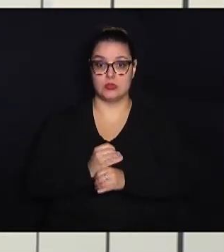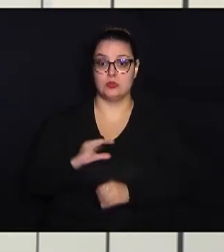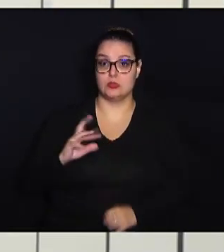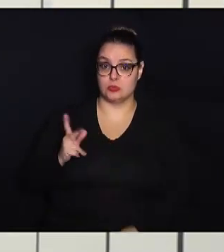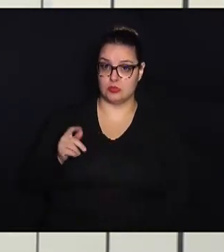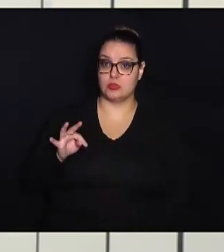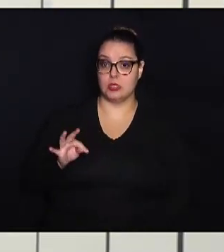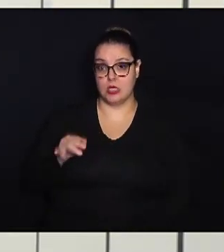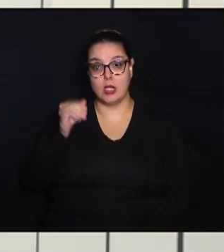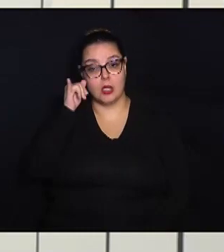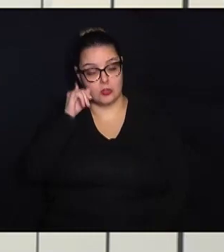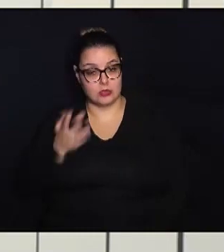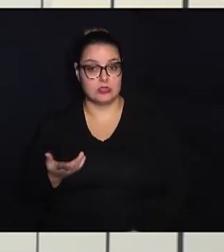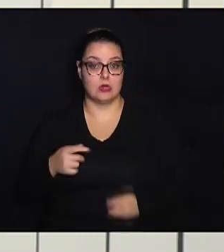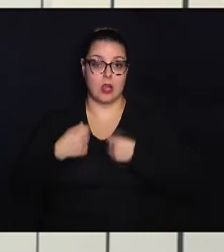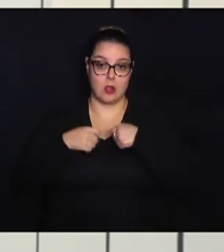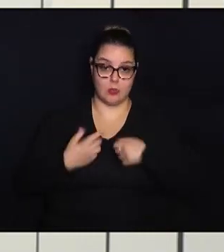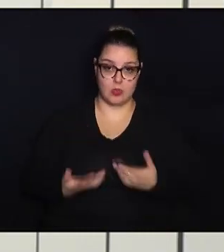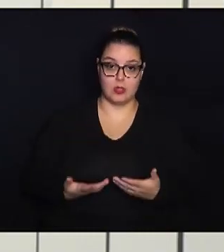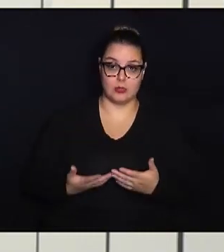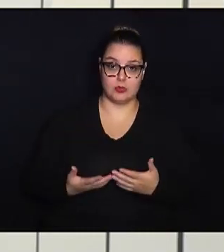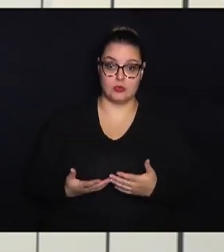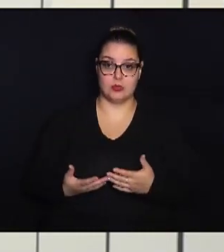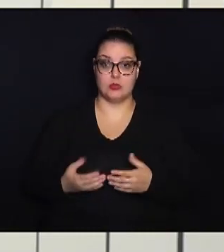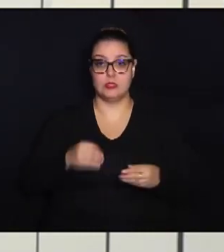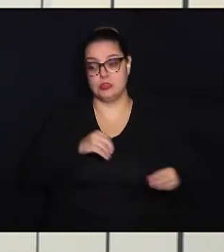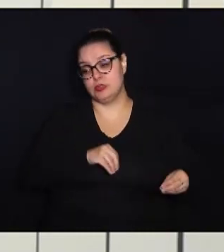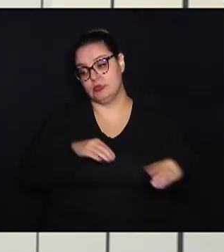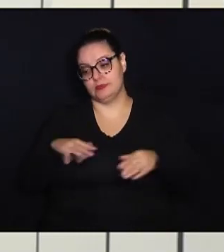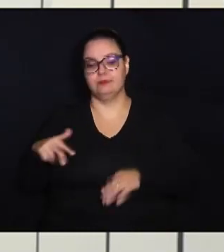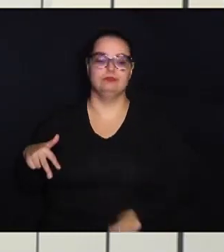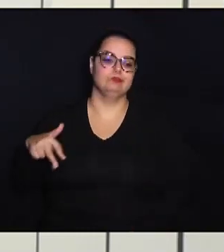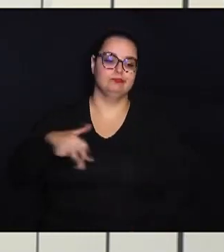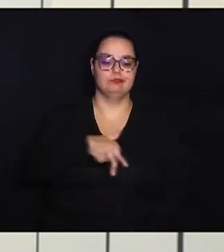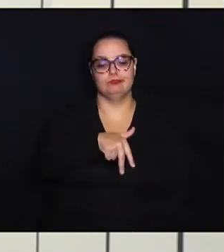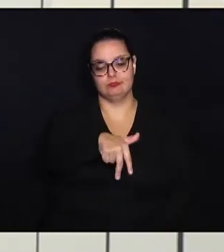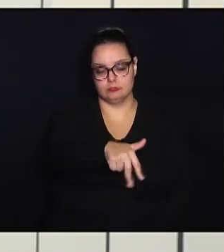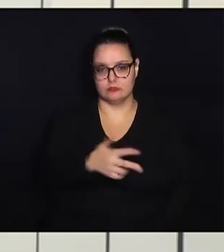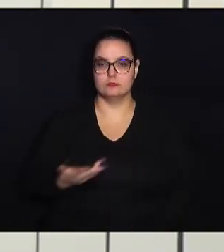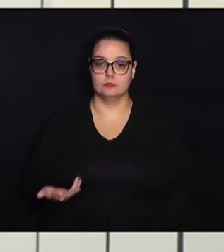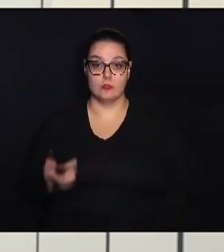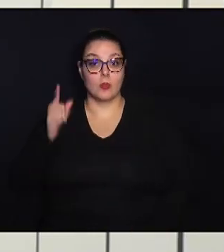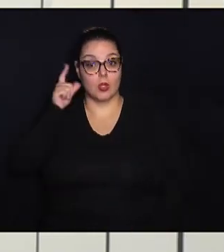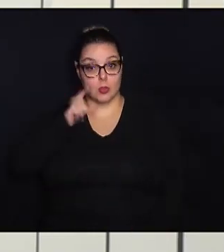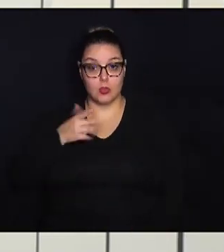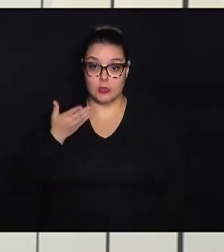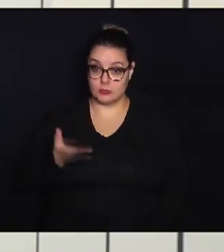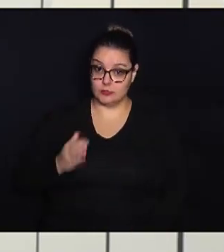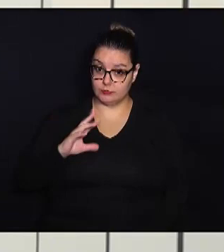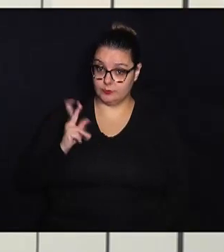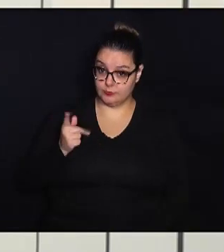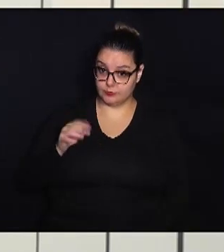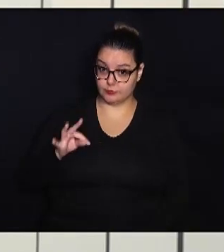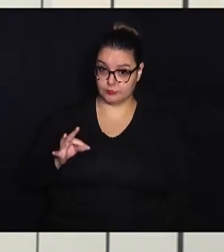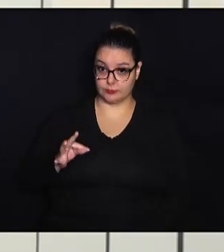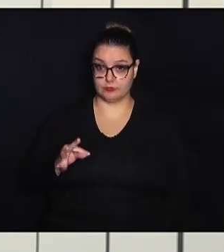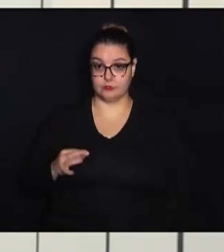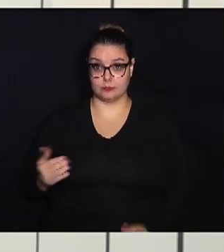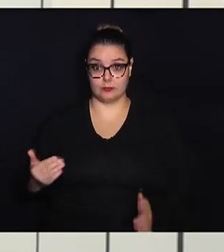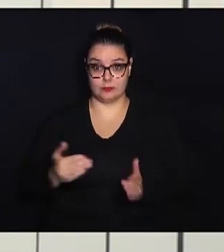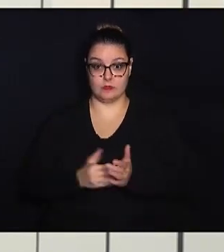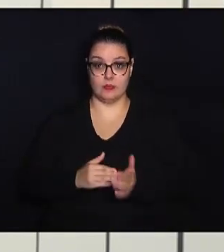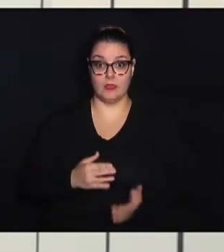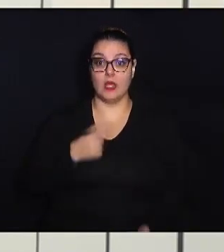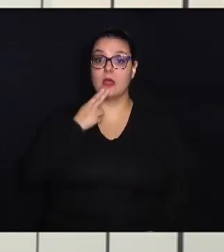evitando a necessidade do deslocamento inclusive você pode conseguir através desse chat até a sua carta de